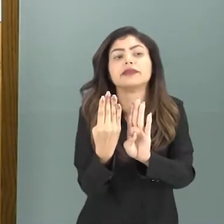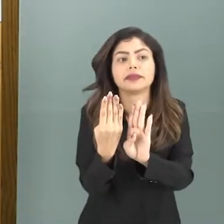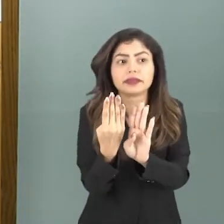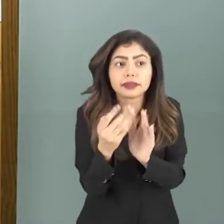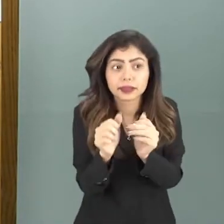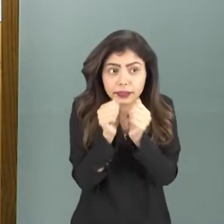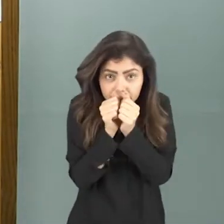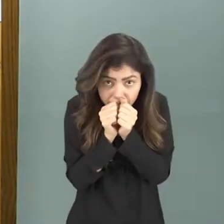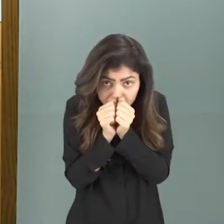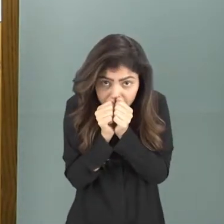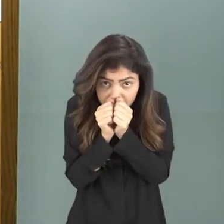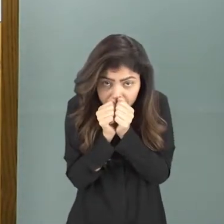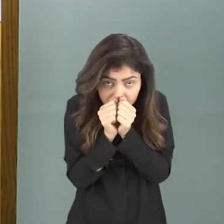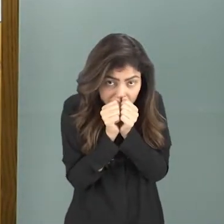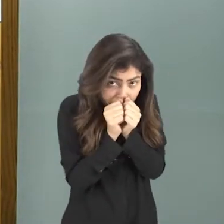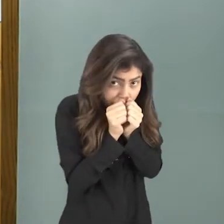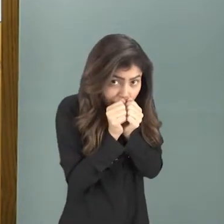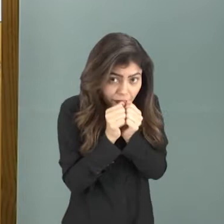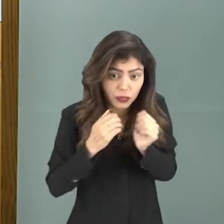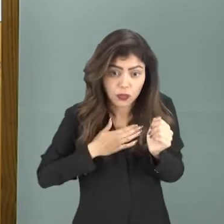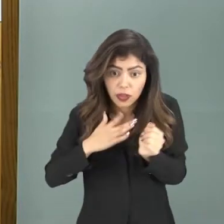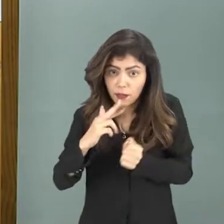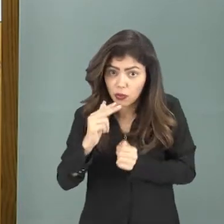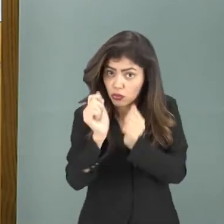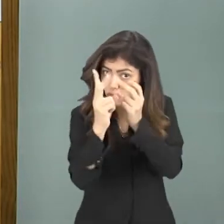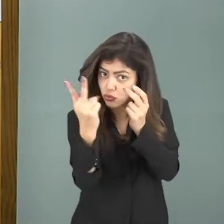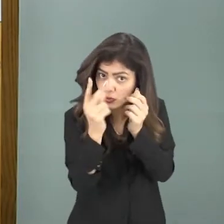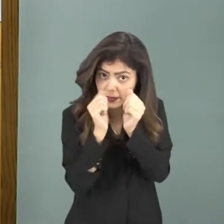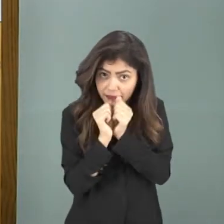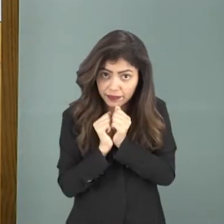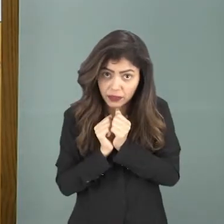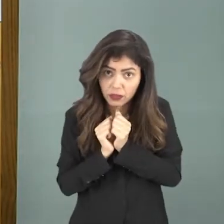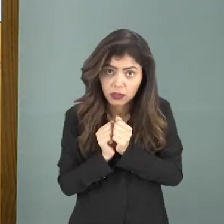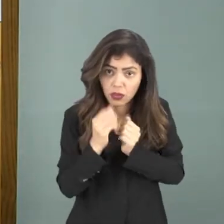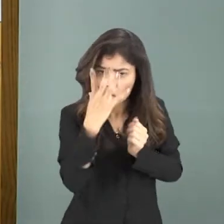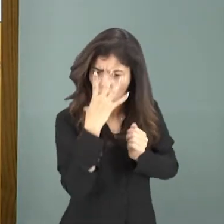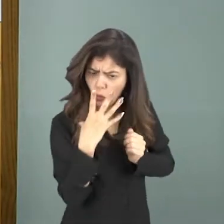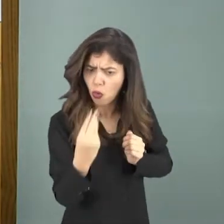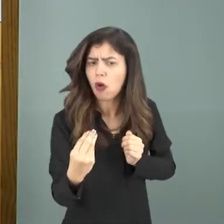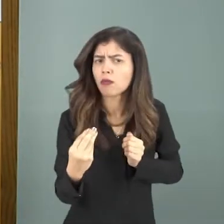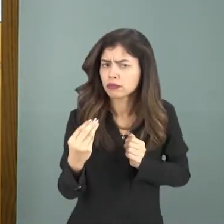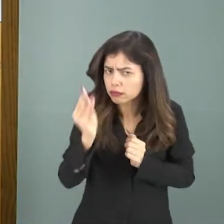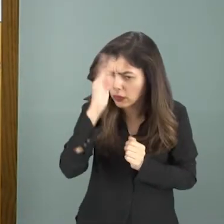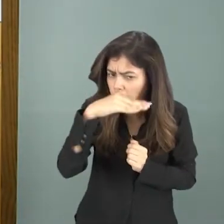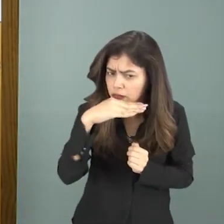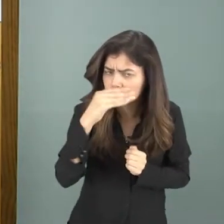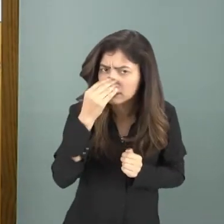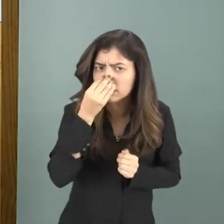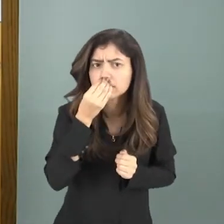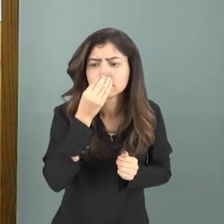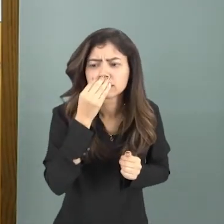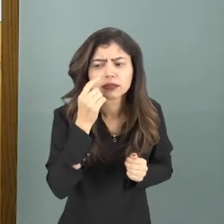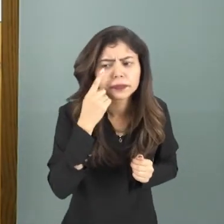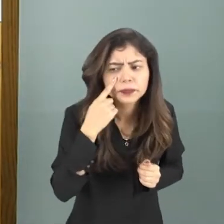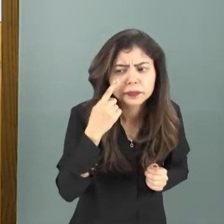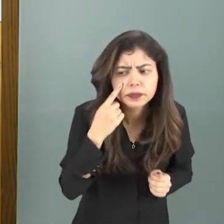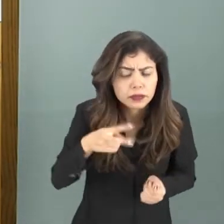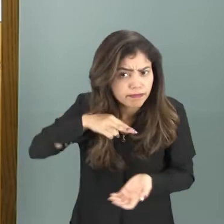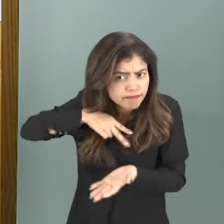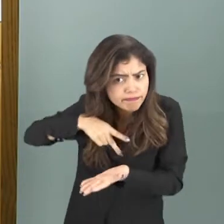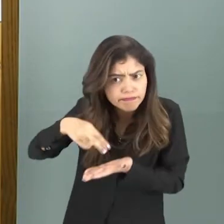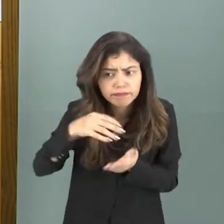abriu e ele ficou abrigado ali, na casa de madeira do irmão. O lobo mau, vendo para onde ele tinha